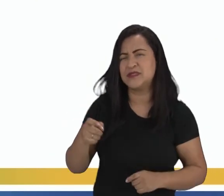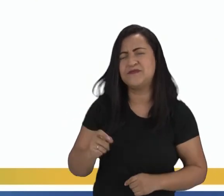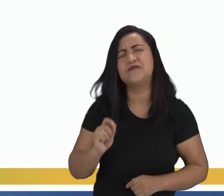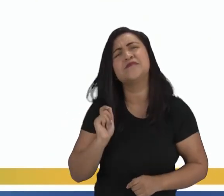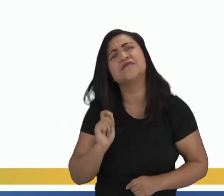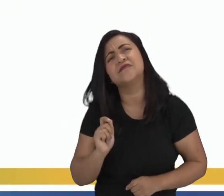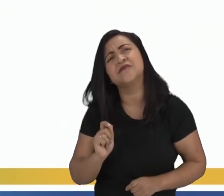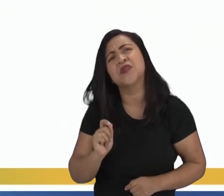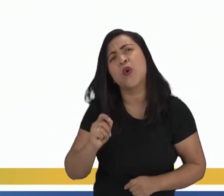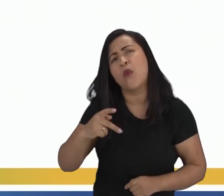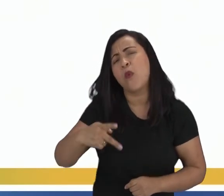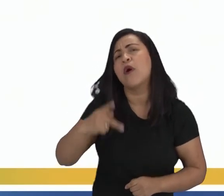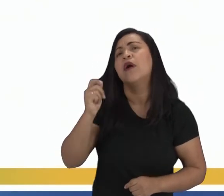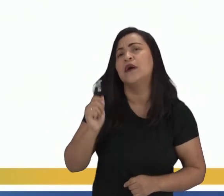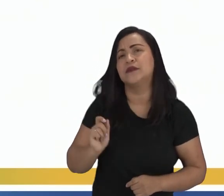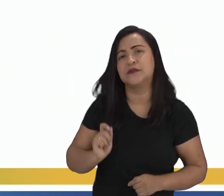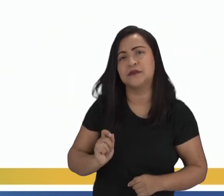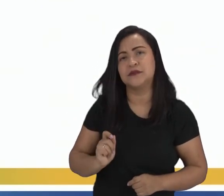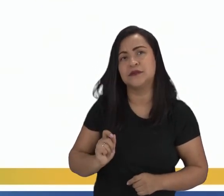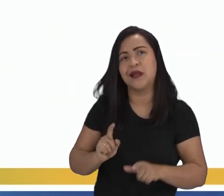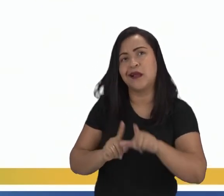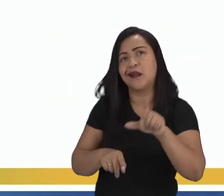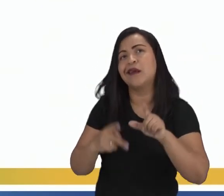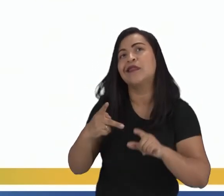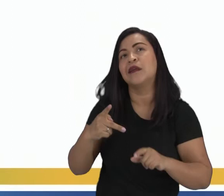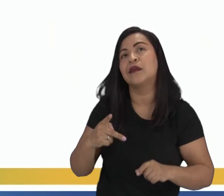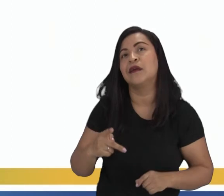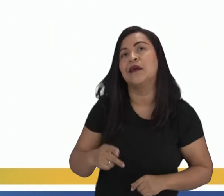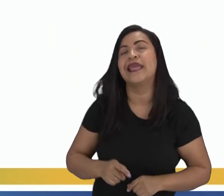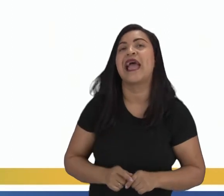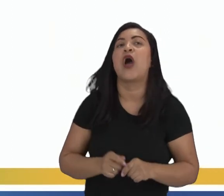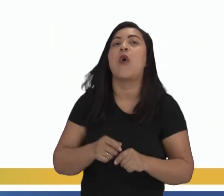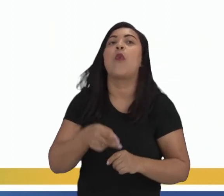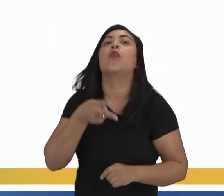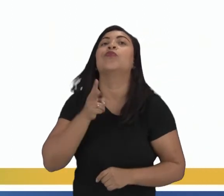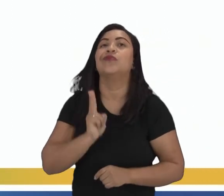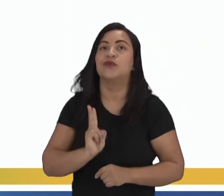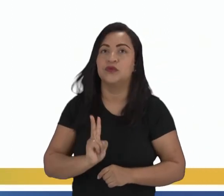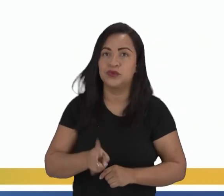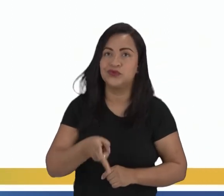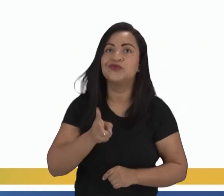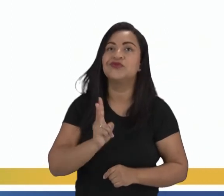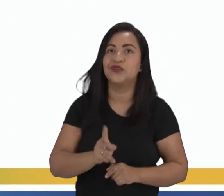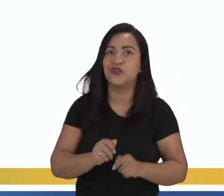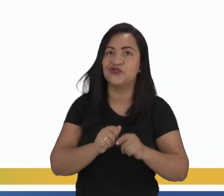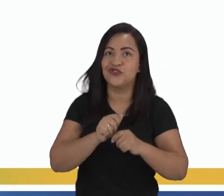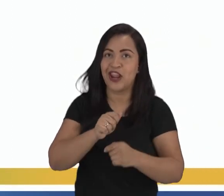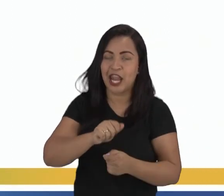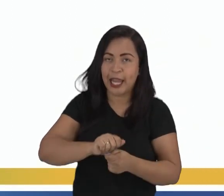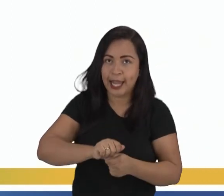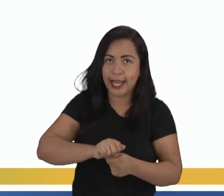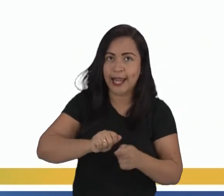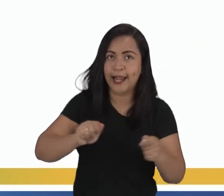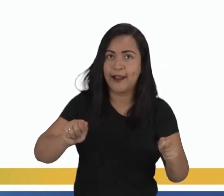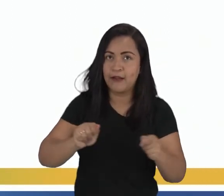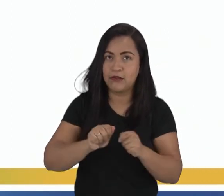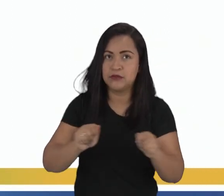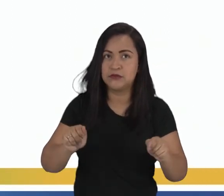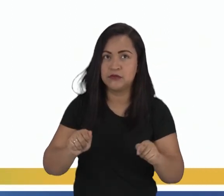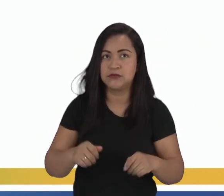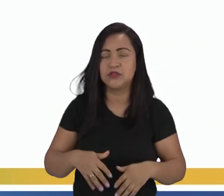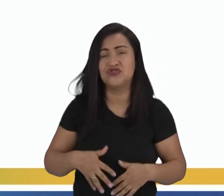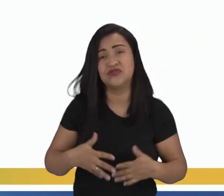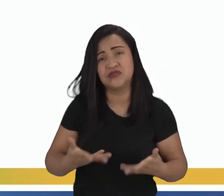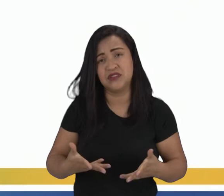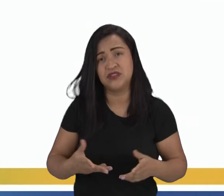que seria o K? Né? O K seria a constante de deformação elástica. Ele, de certa forma,